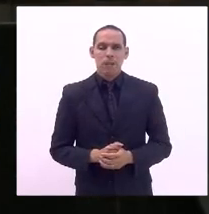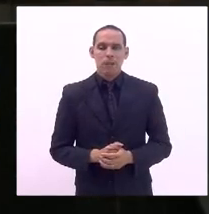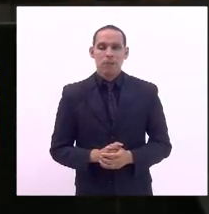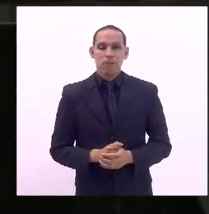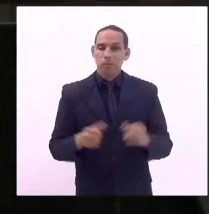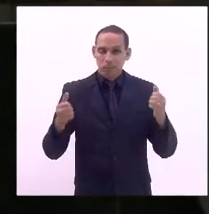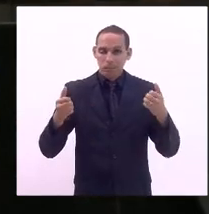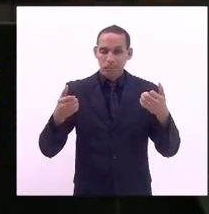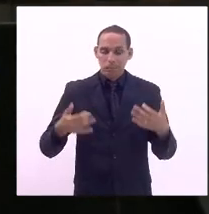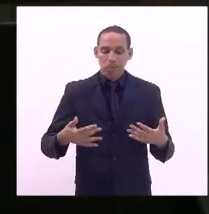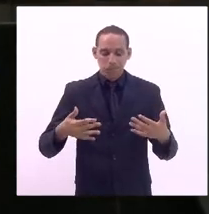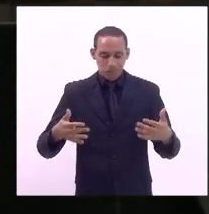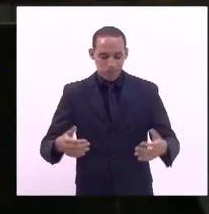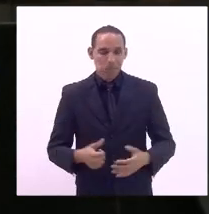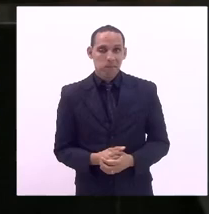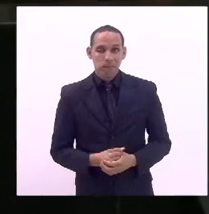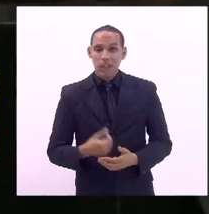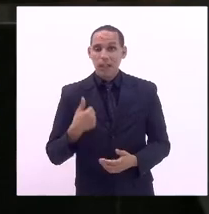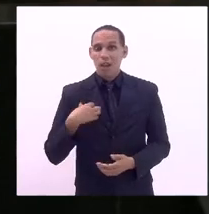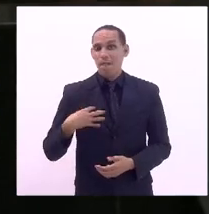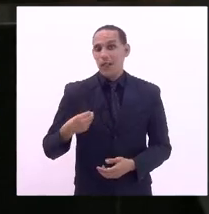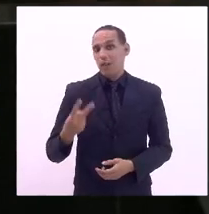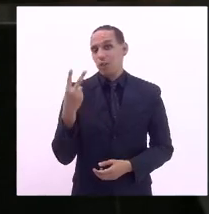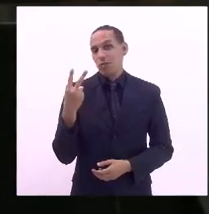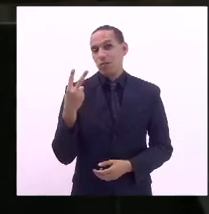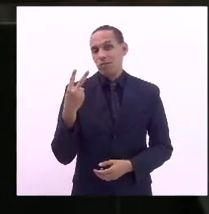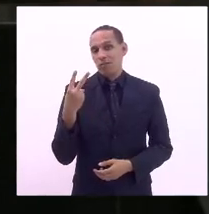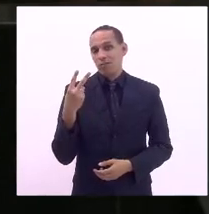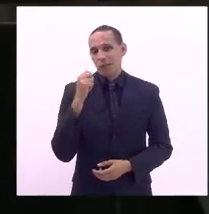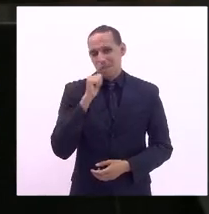dizer o seguinte, eu tenho duas filhas.